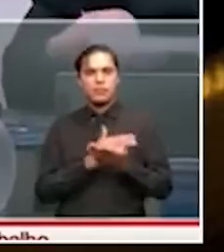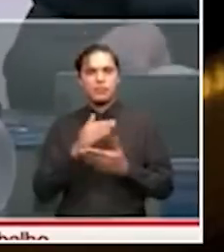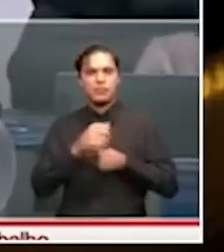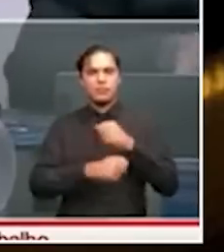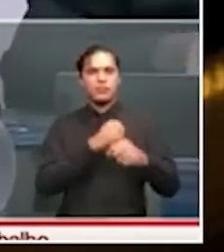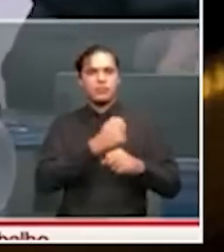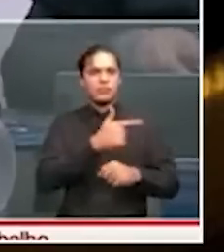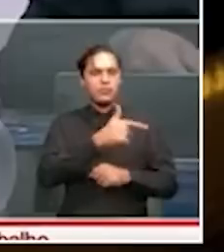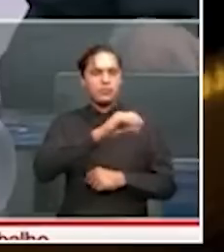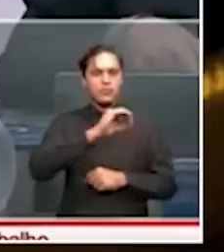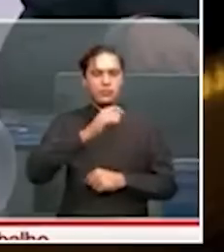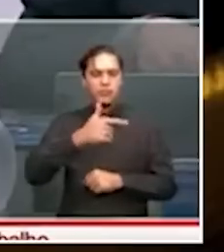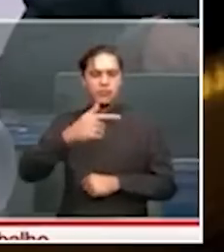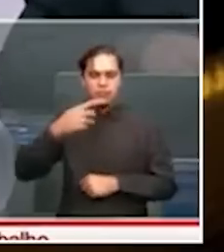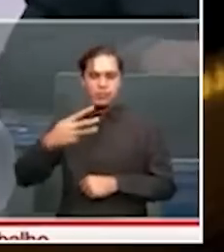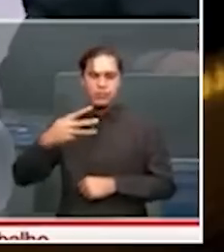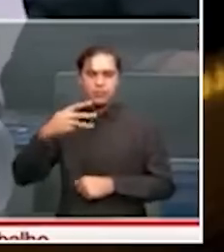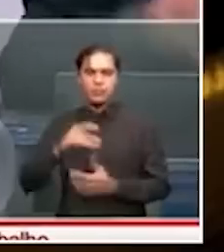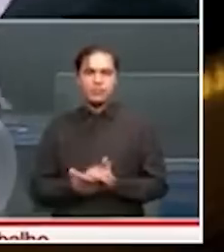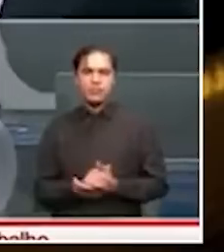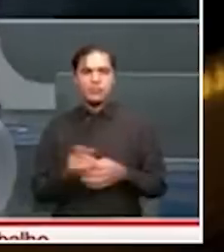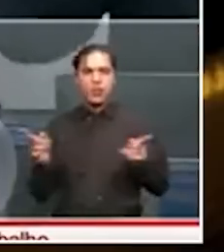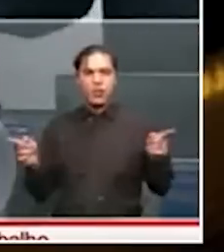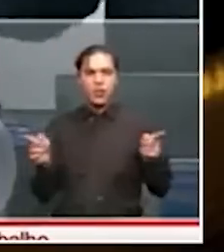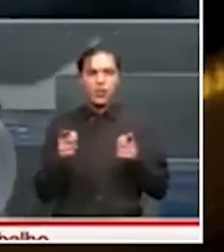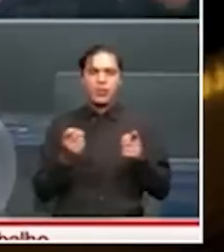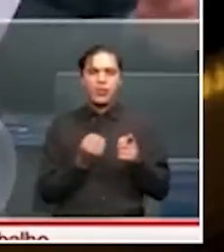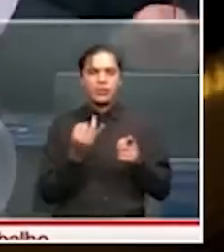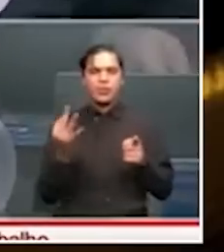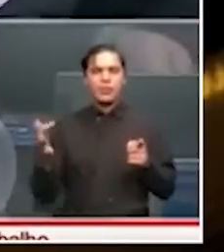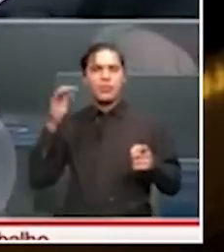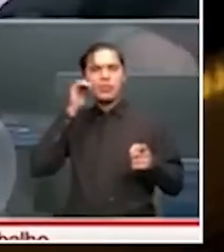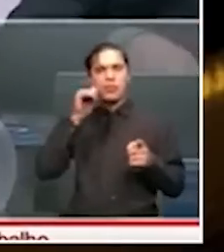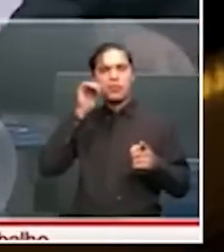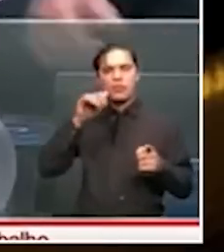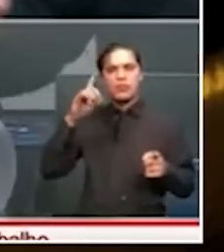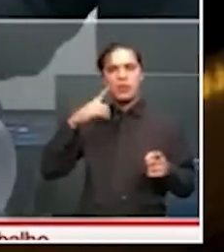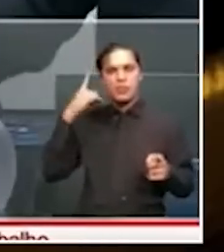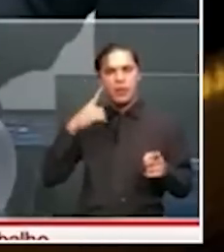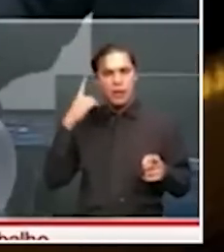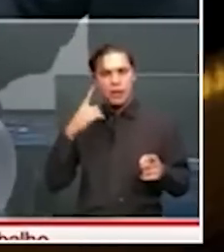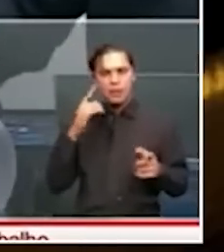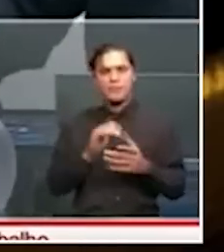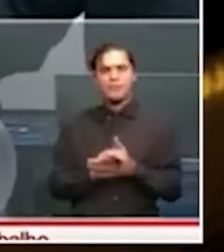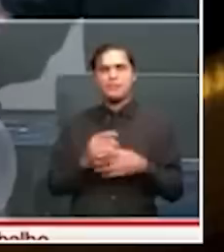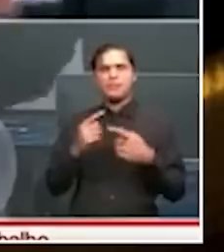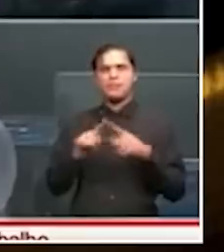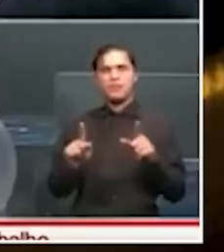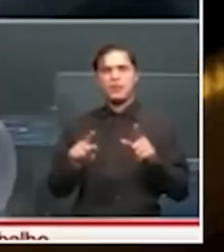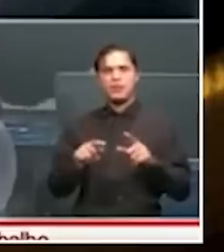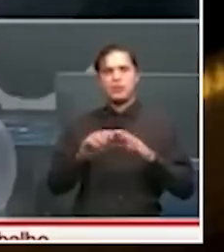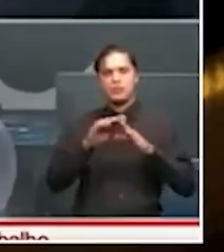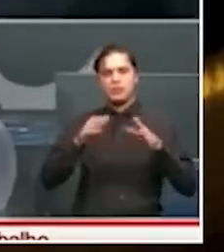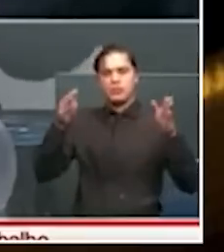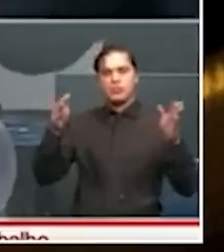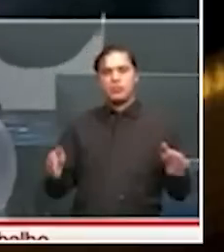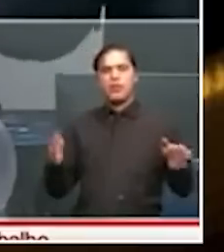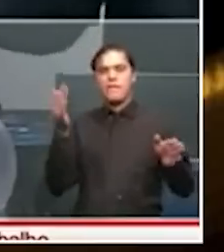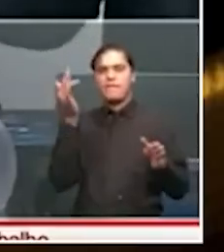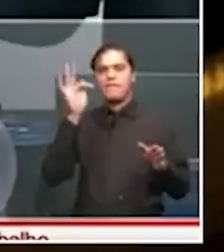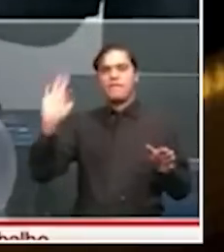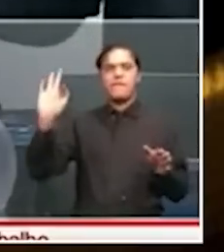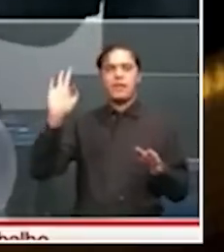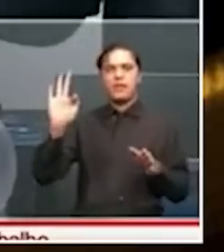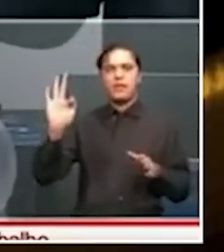ministro da Casa Civil. Ela é uma enfermeira, parece que tem uma especialização em gestão, trabalhou na gestão de